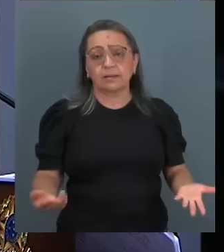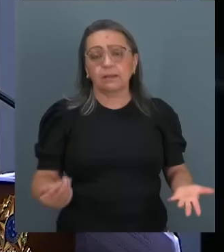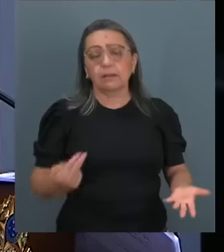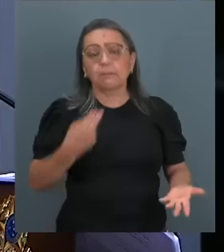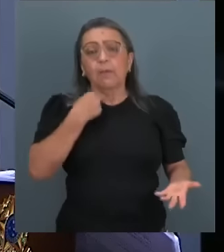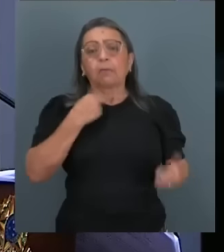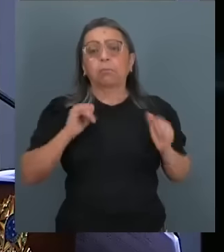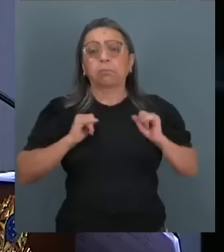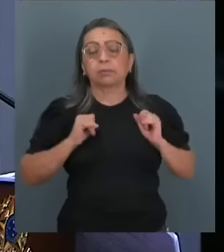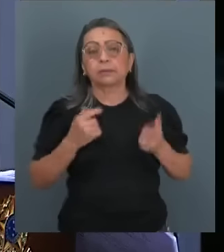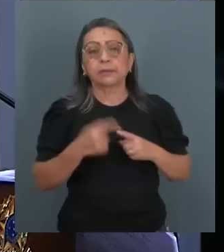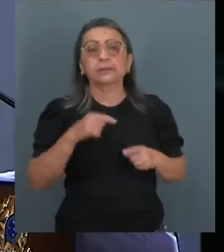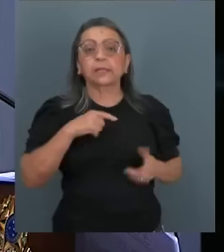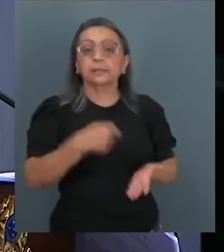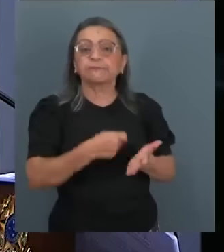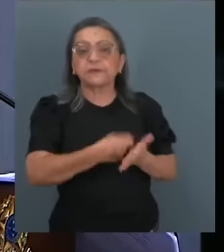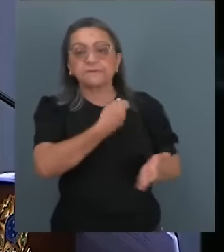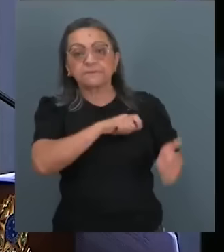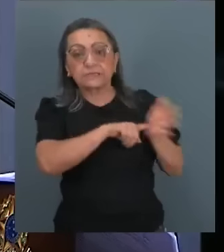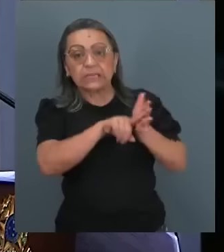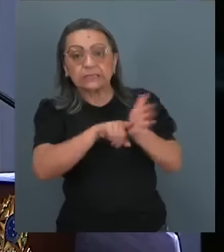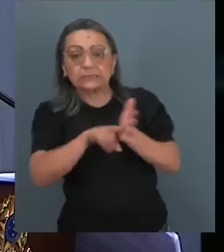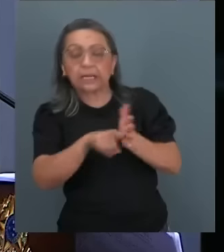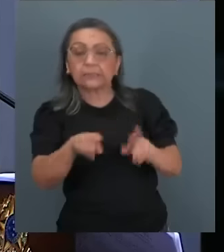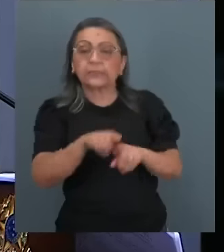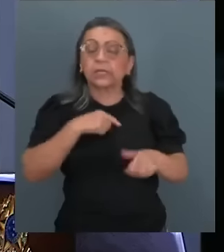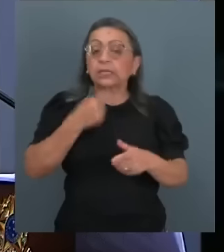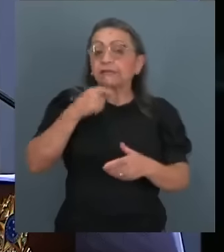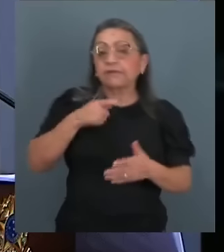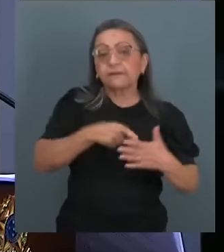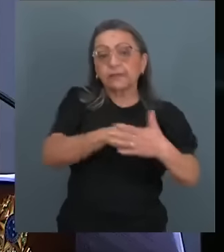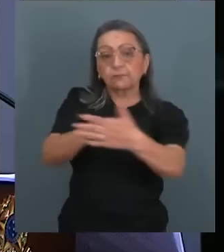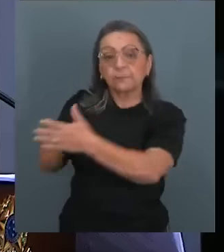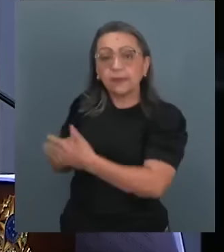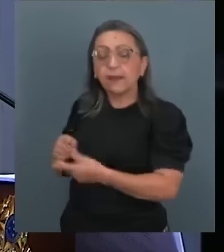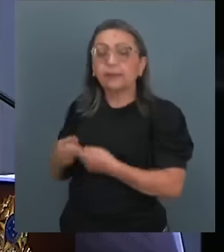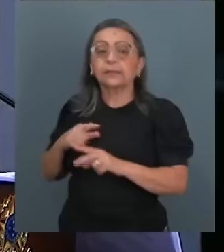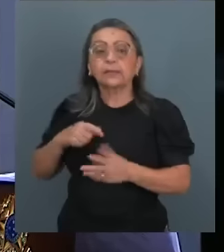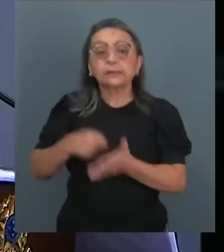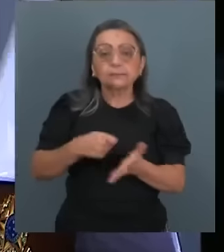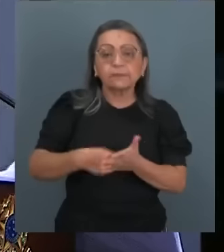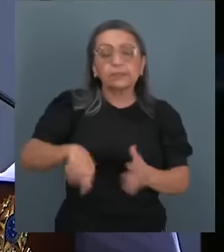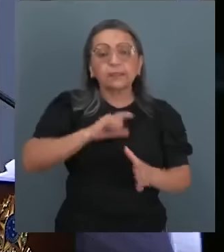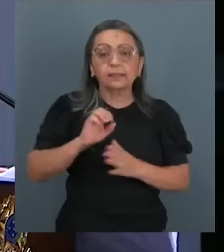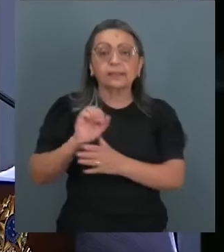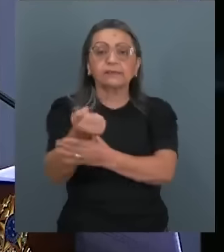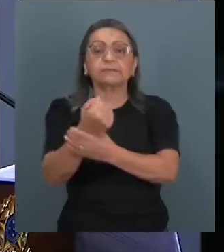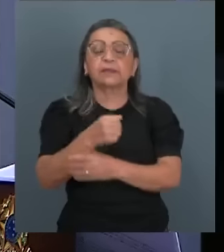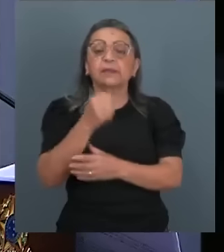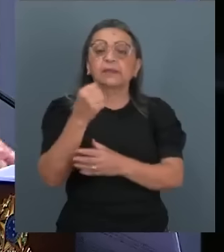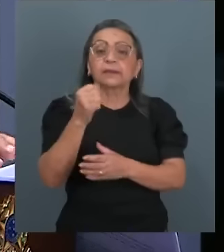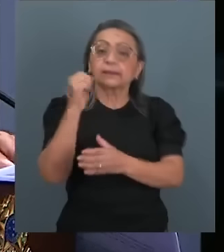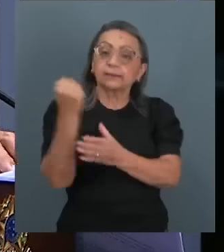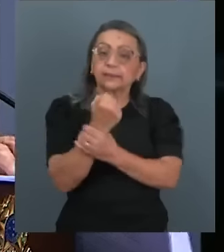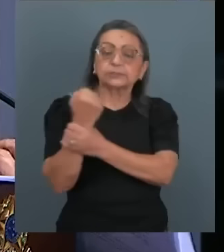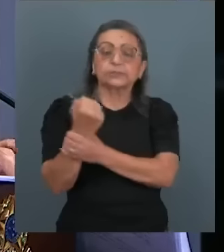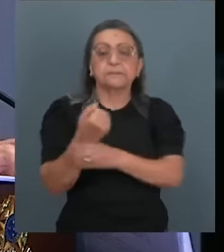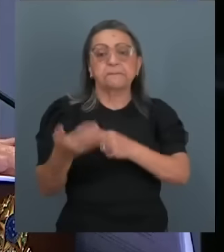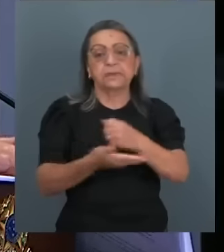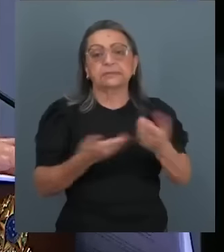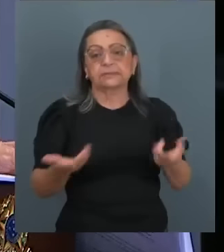Este Senado tem o dever de fiscalizar, tem o dever de denunciar abusos, tem o dever de defender garantias